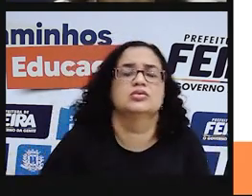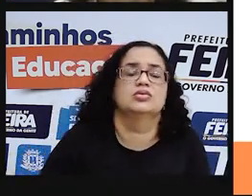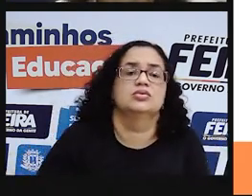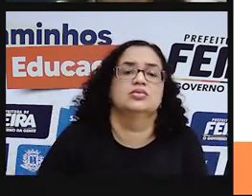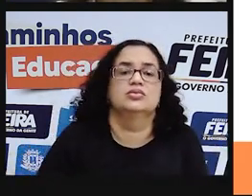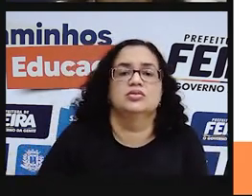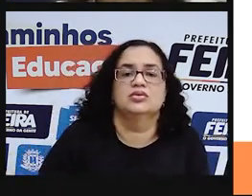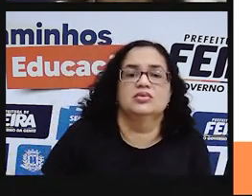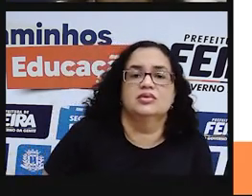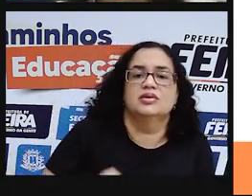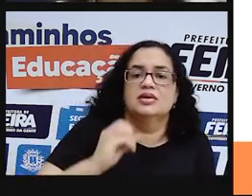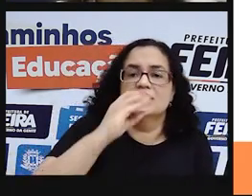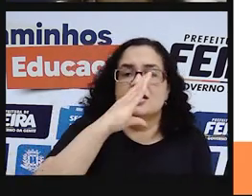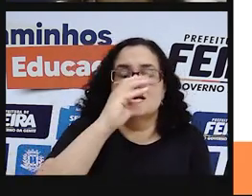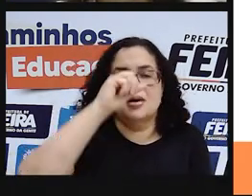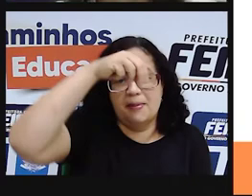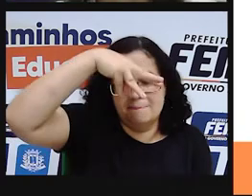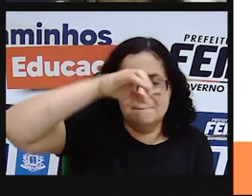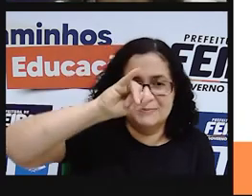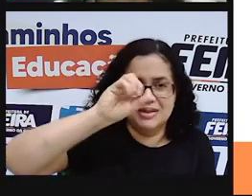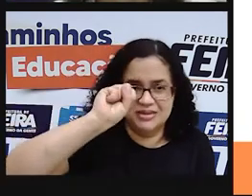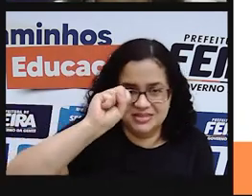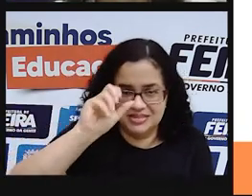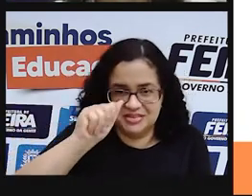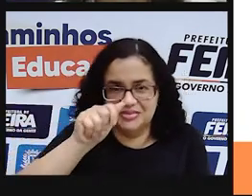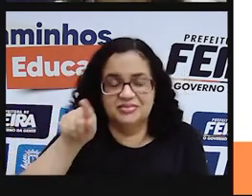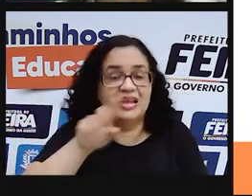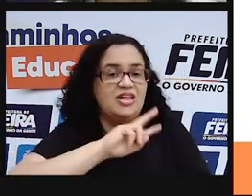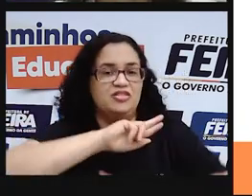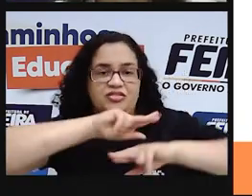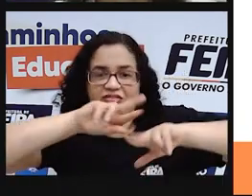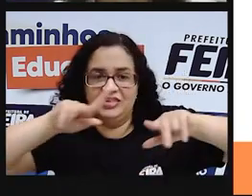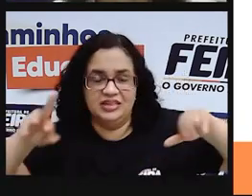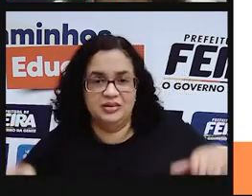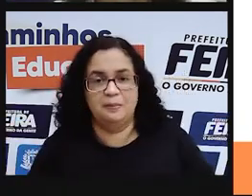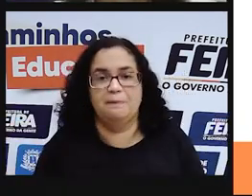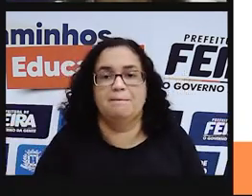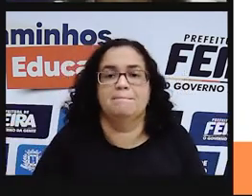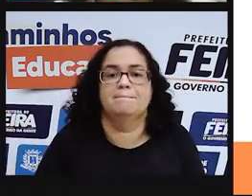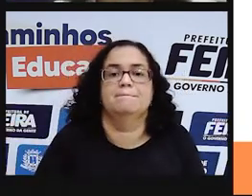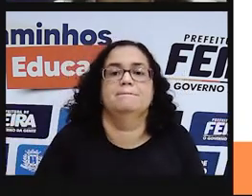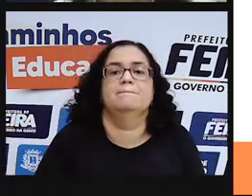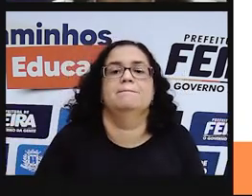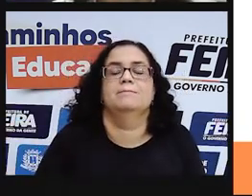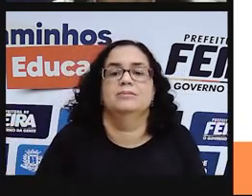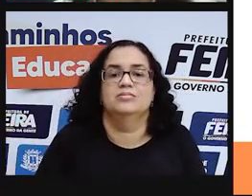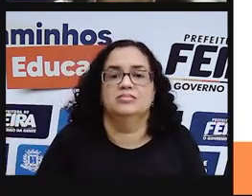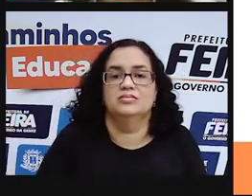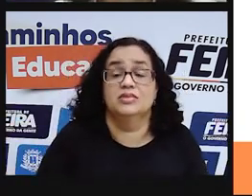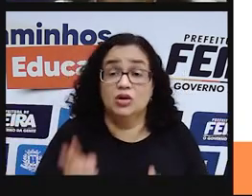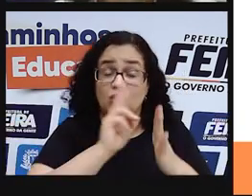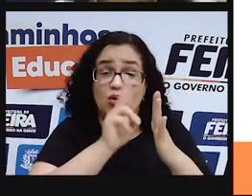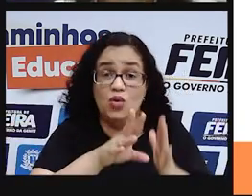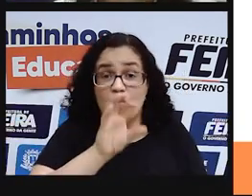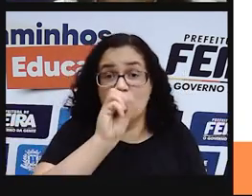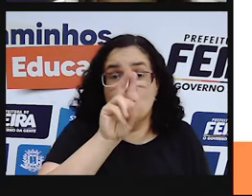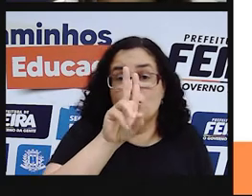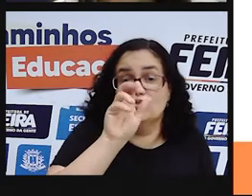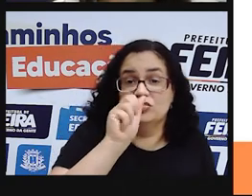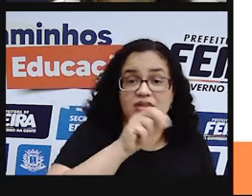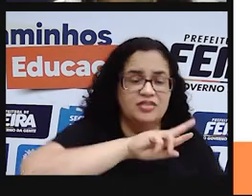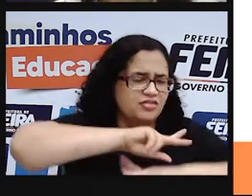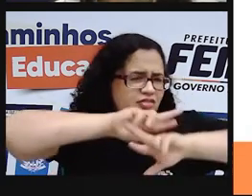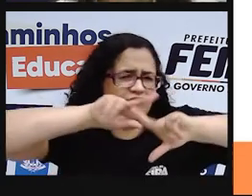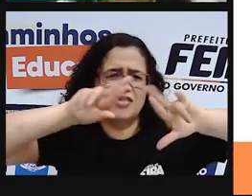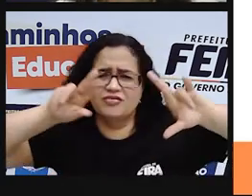peixe Lagoa camisa piche Lagoas perreca Lagoa Seca Lagoa ovo Daí